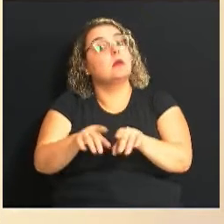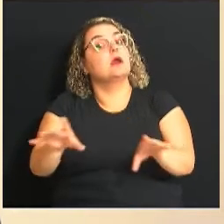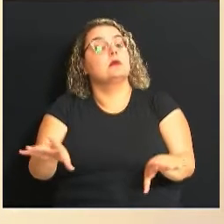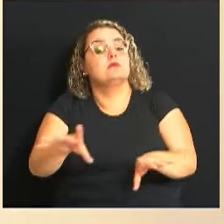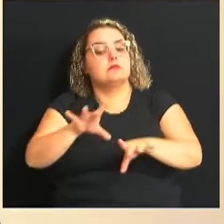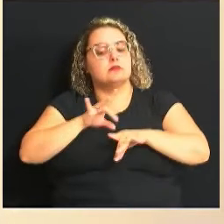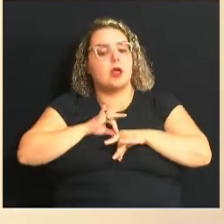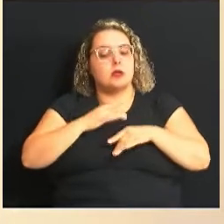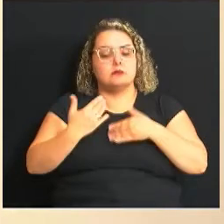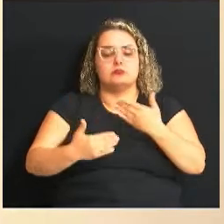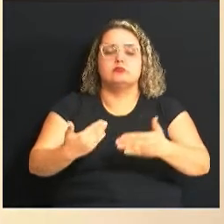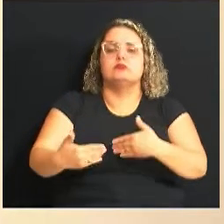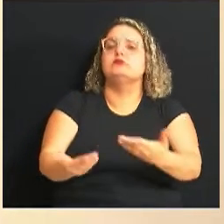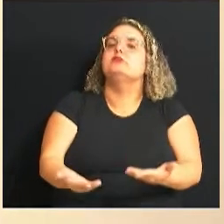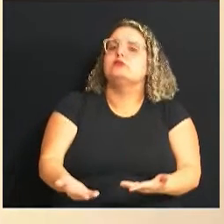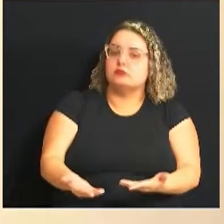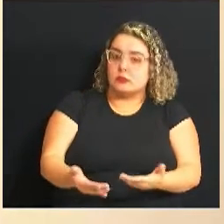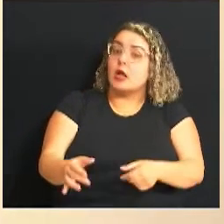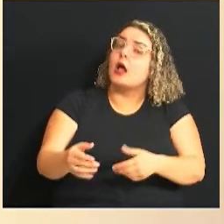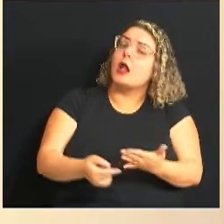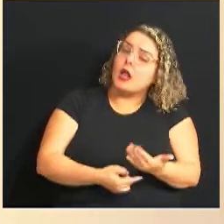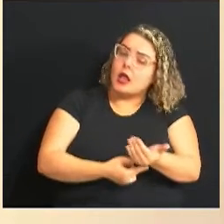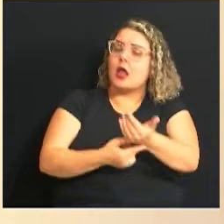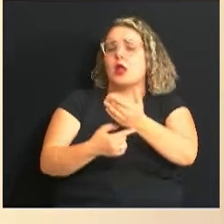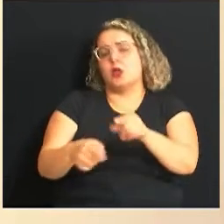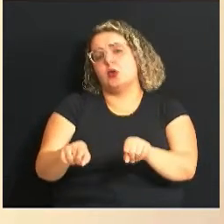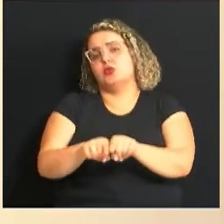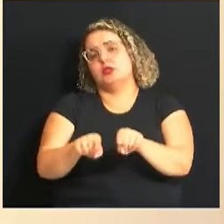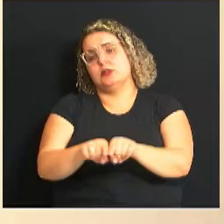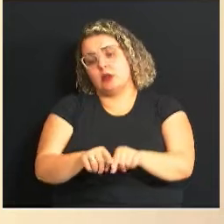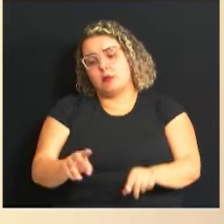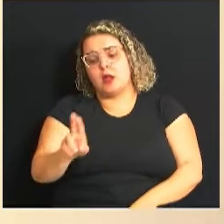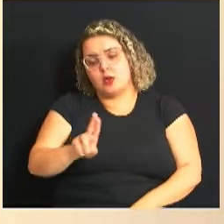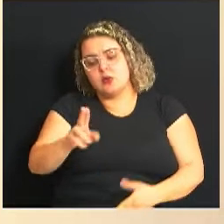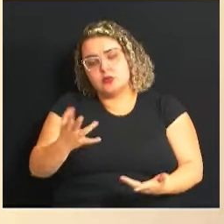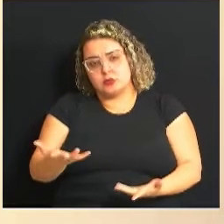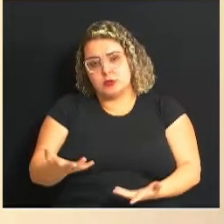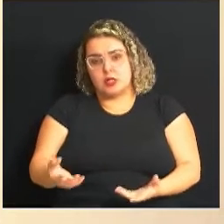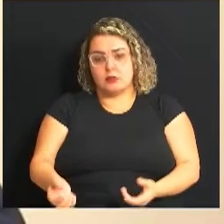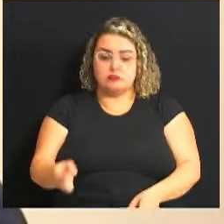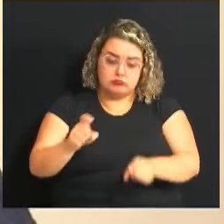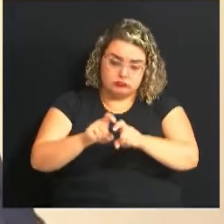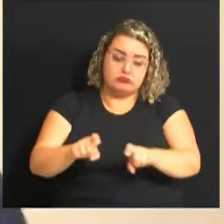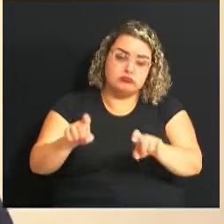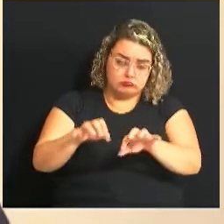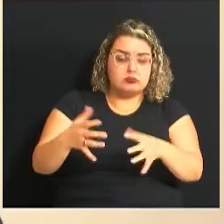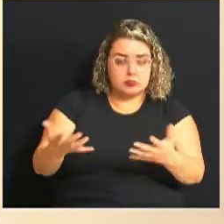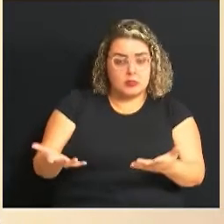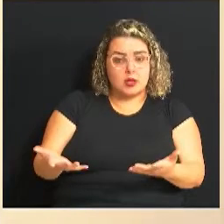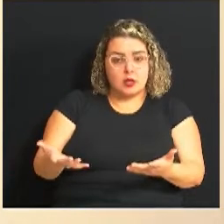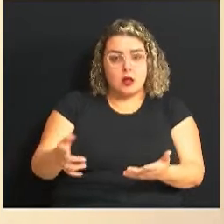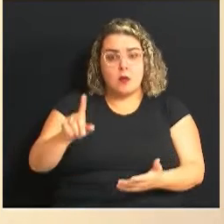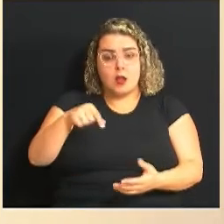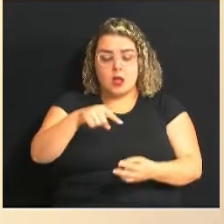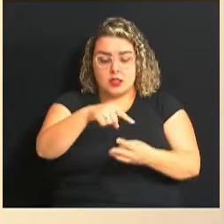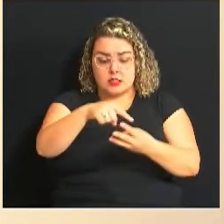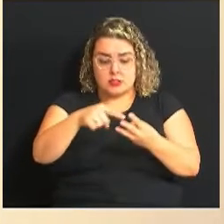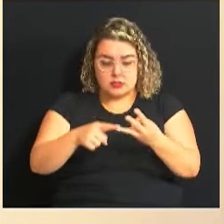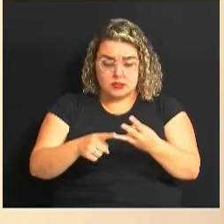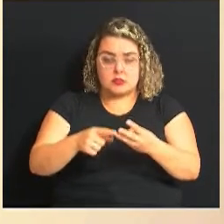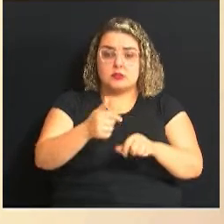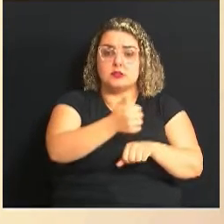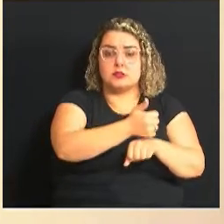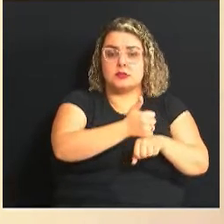nesses processos a questão da tecnologia, né, a informática. Então, esses 3